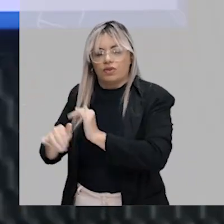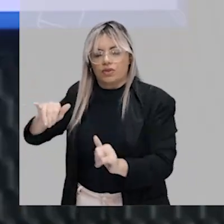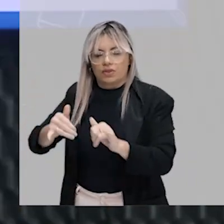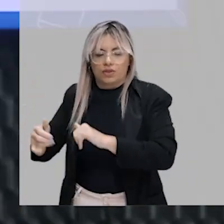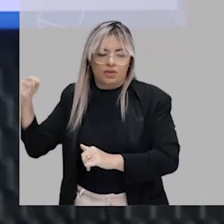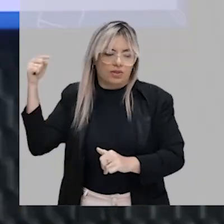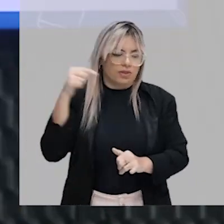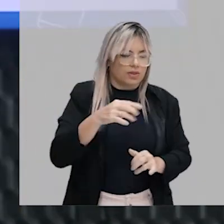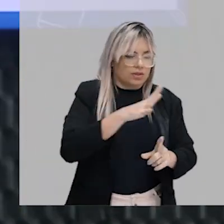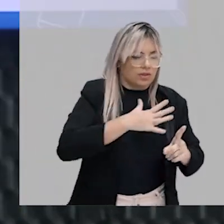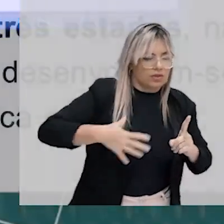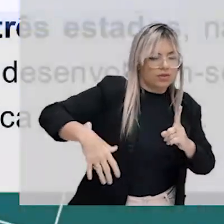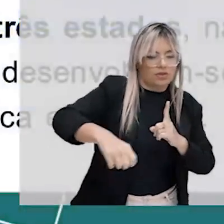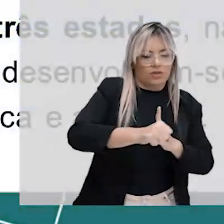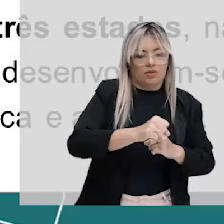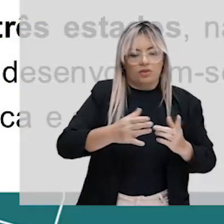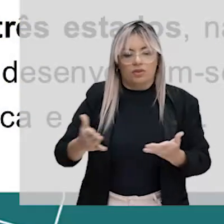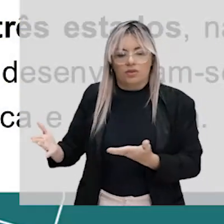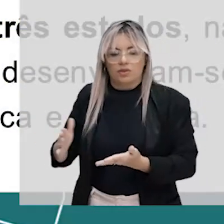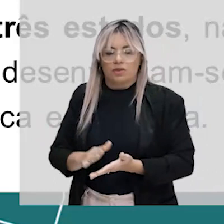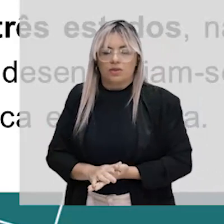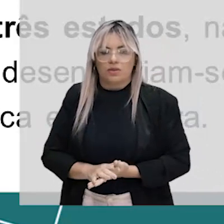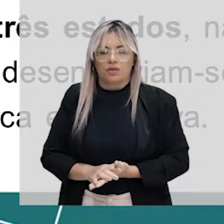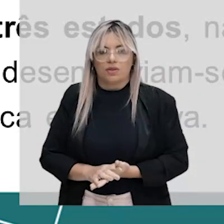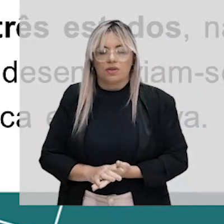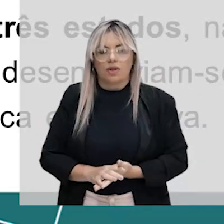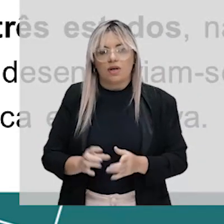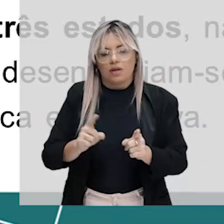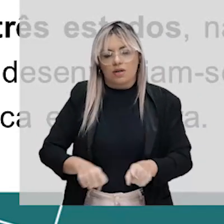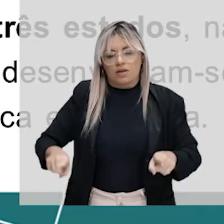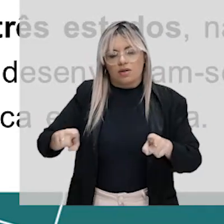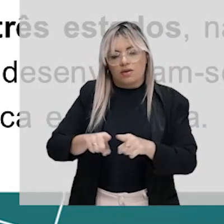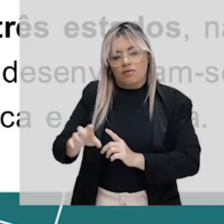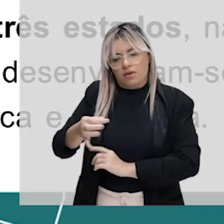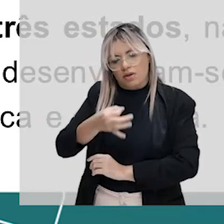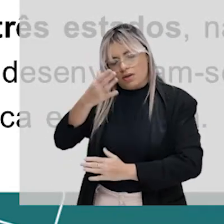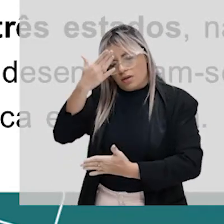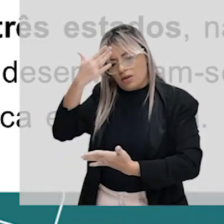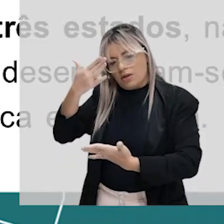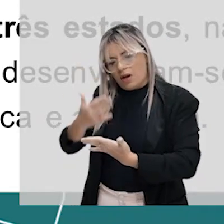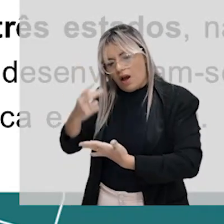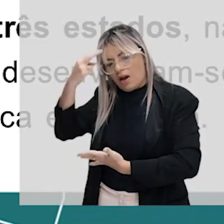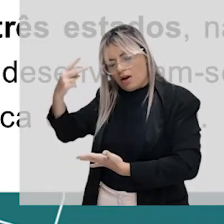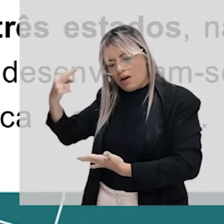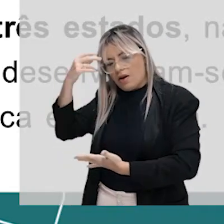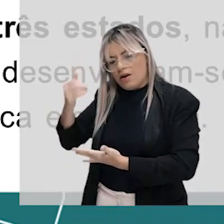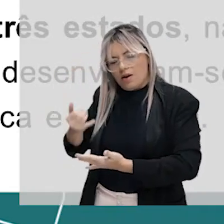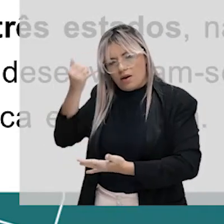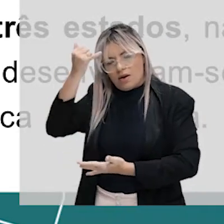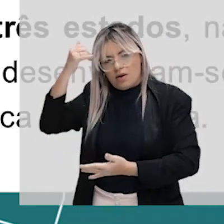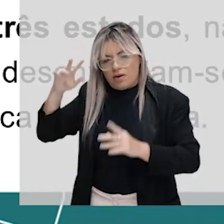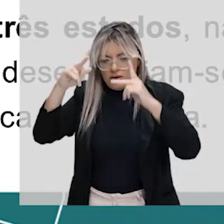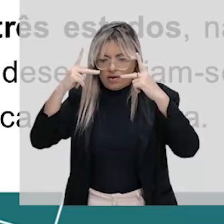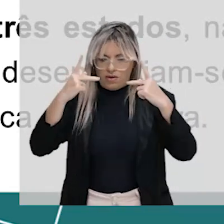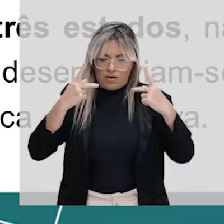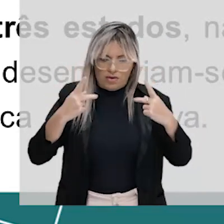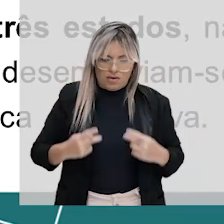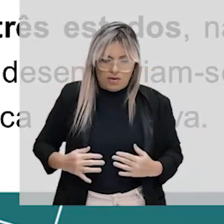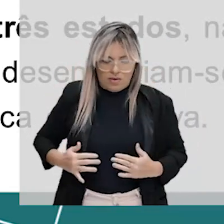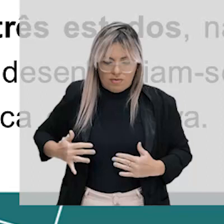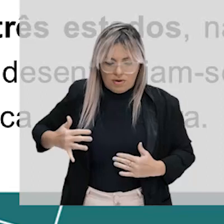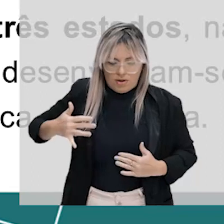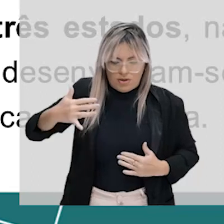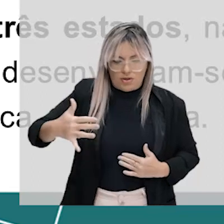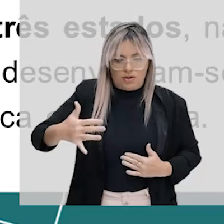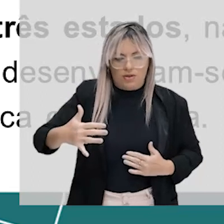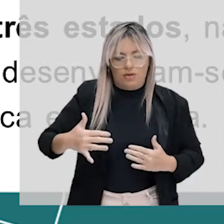sociais. Comte defende que a história do pensamento humano progredia em estágios. Atenção para